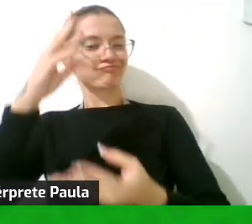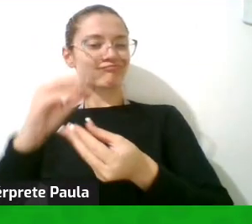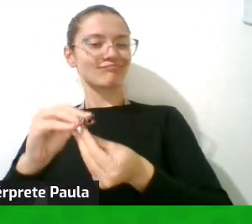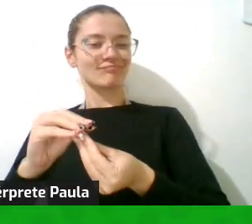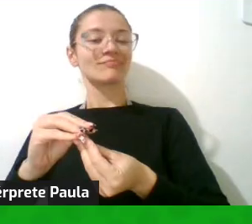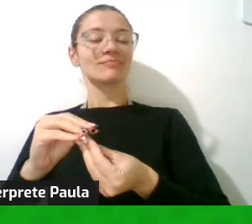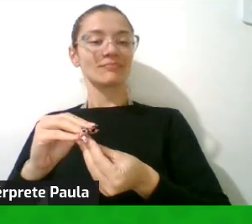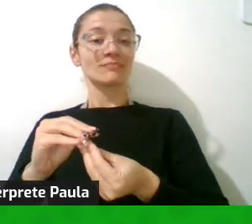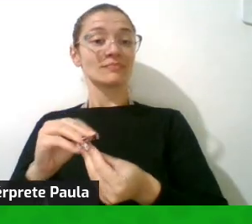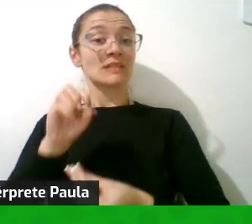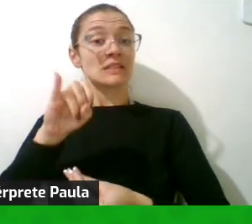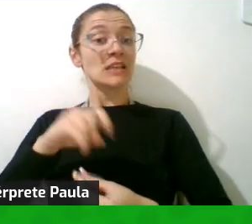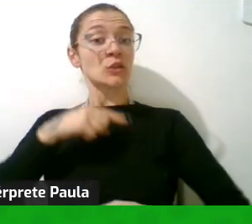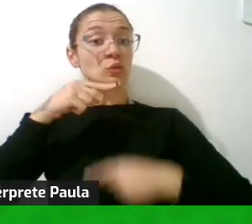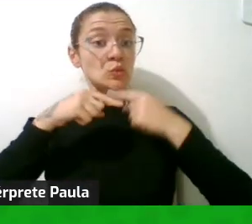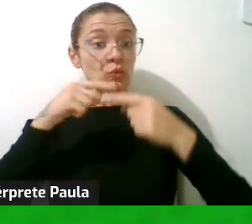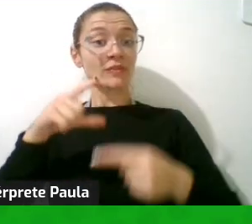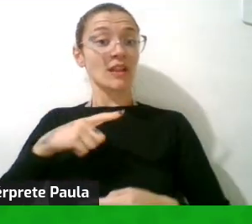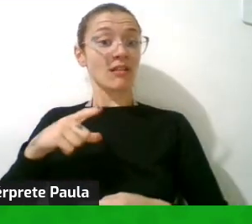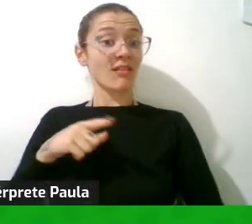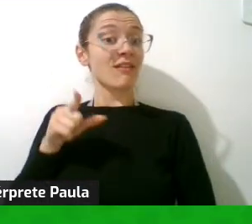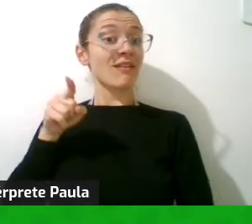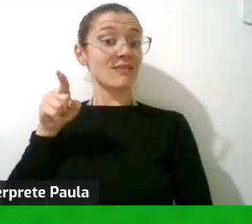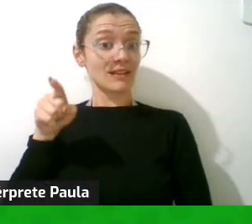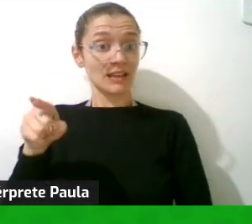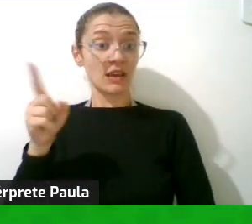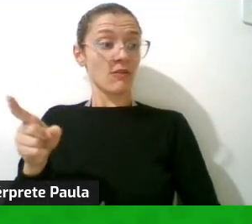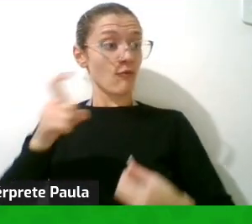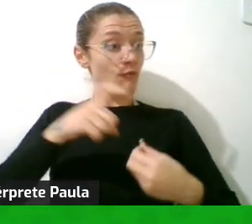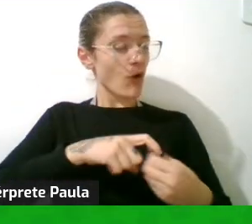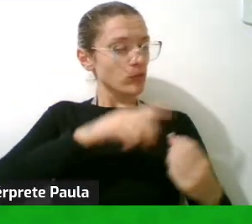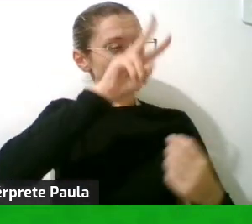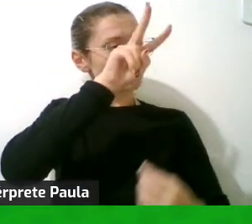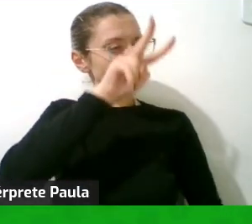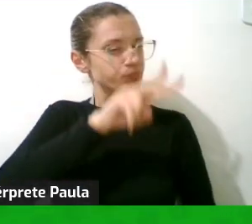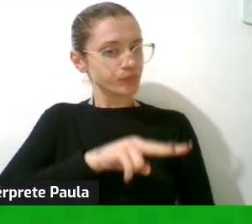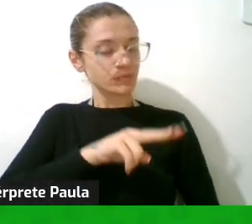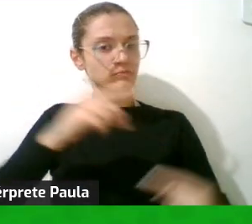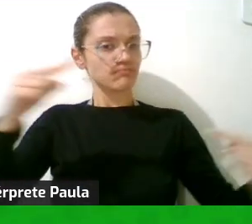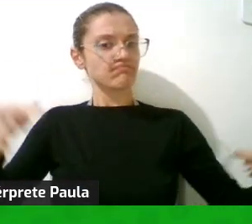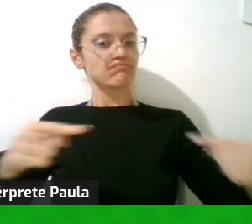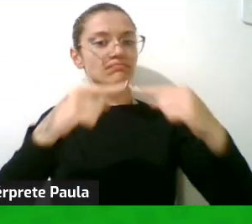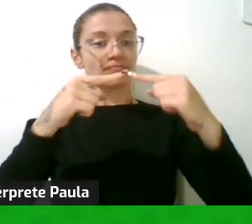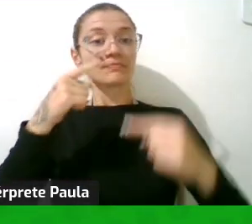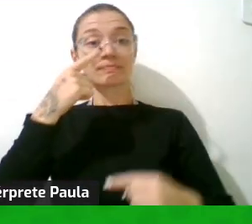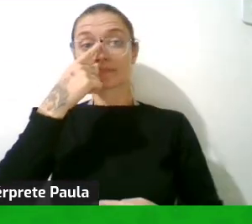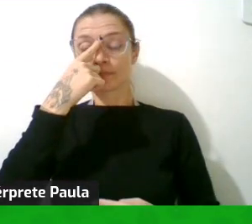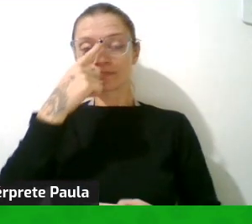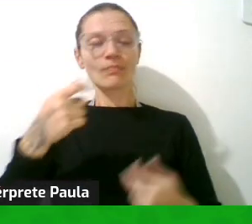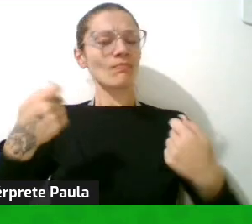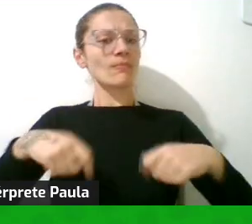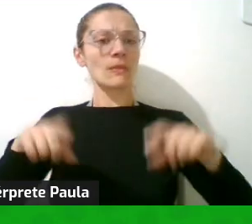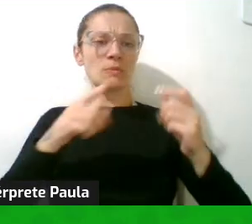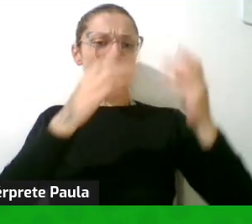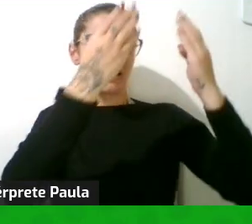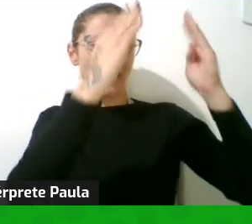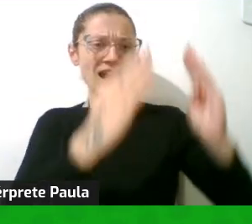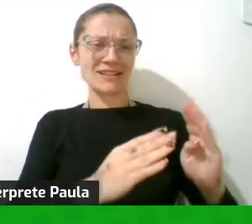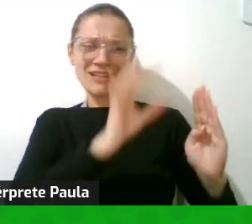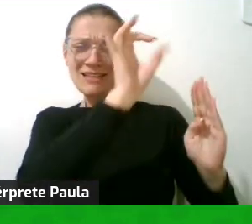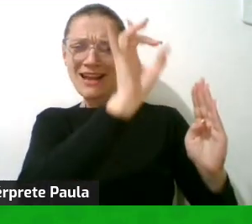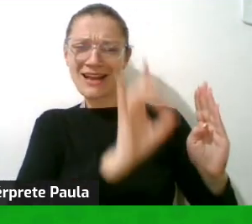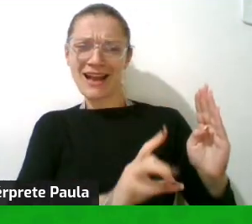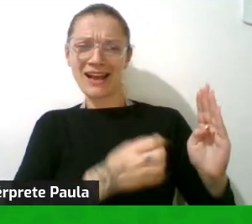gerou alguma dúvida naquele gráfico, aí você volta e consulta os números. Você não precisa analisar número a número para comparar ali um com o